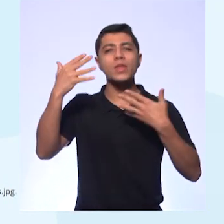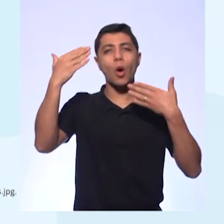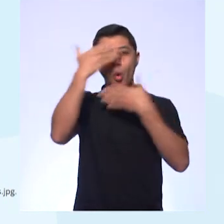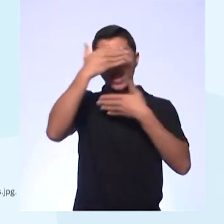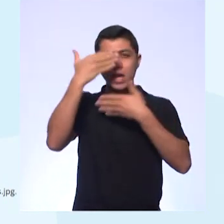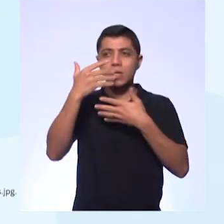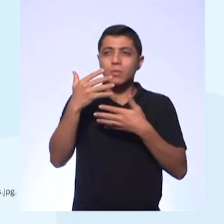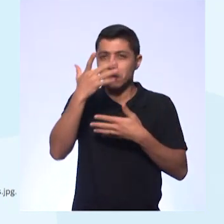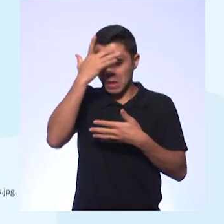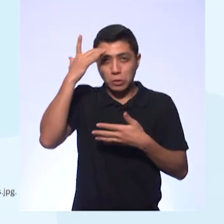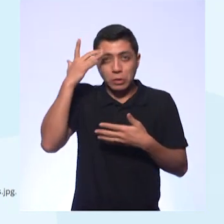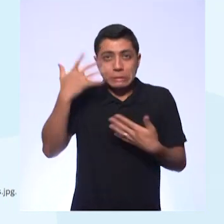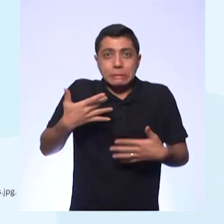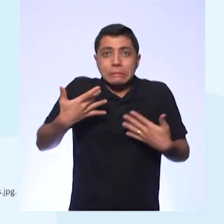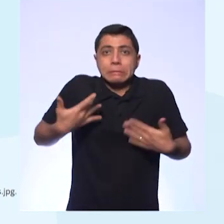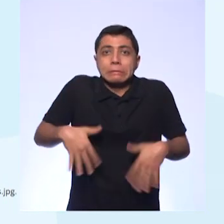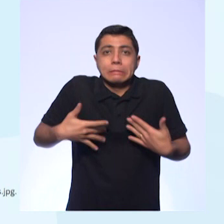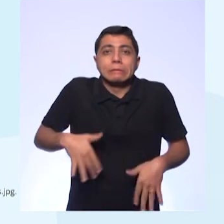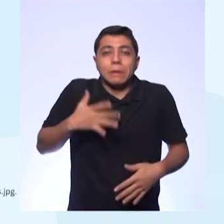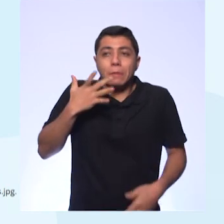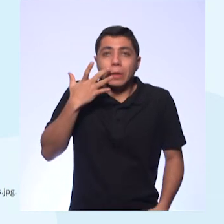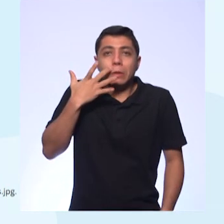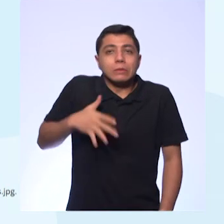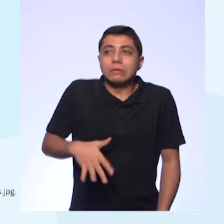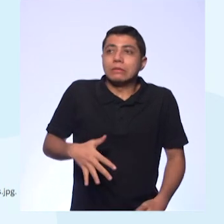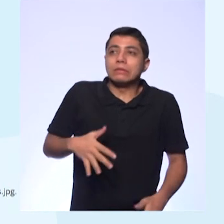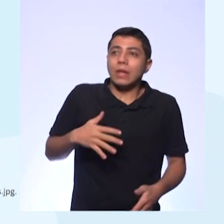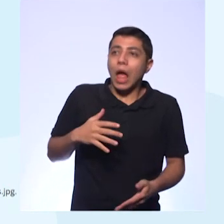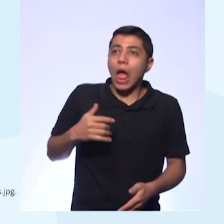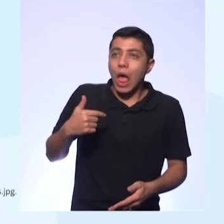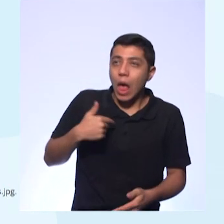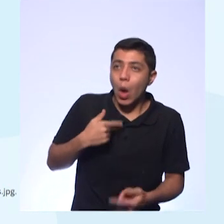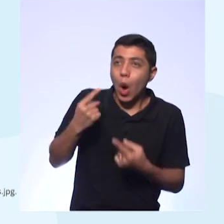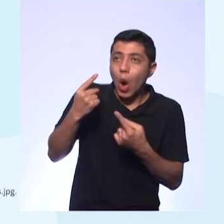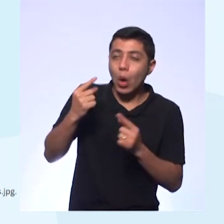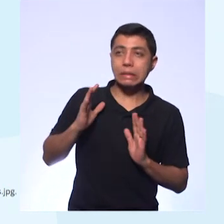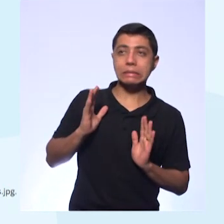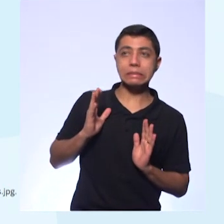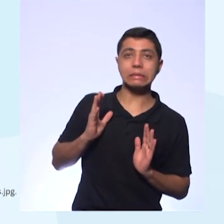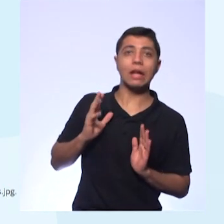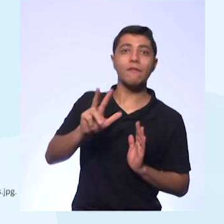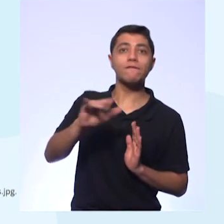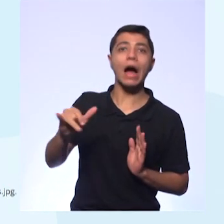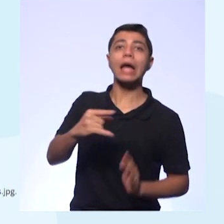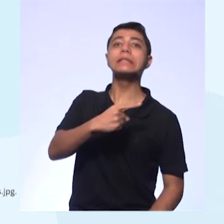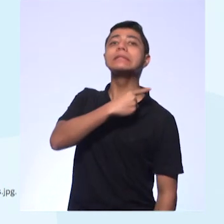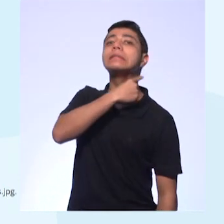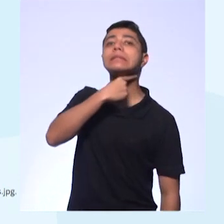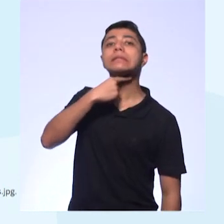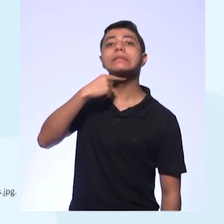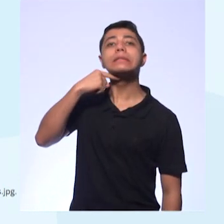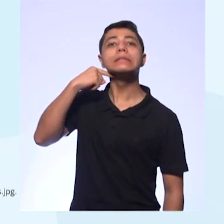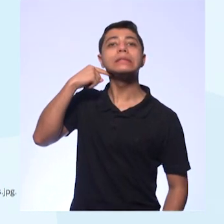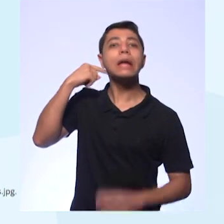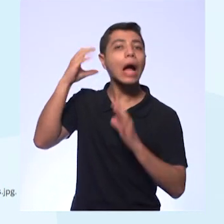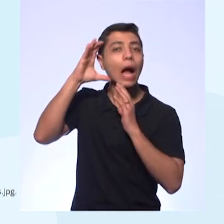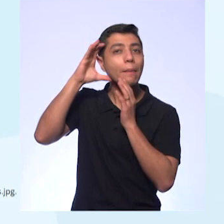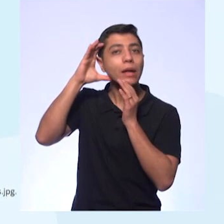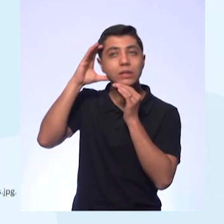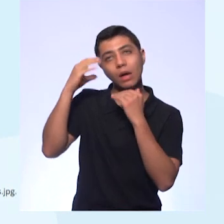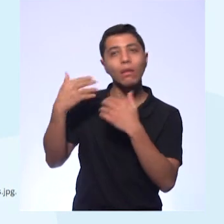hein? Você já está fortalecendo esse poder e é um fortalecimento pela violência, né?